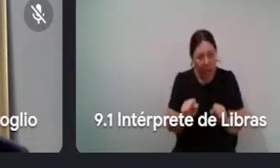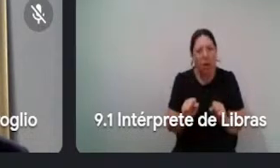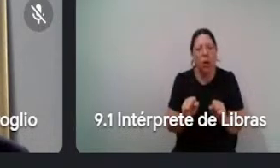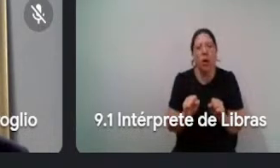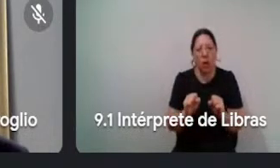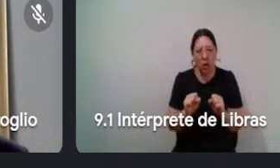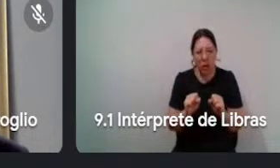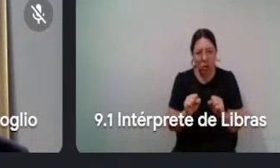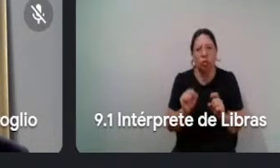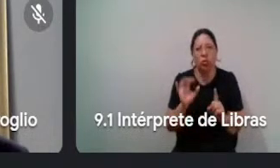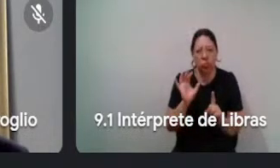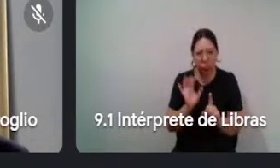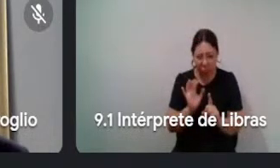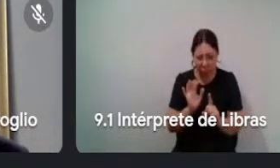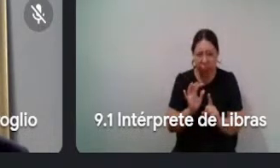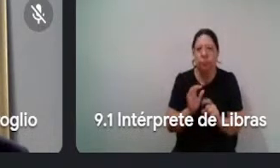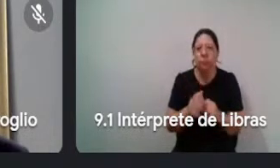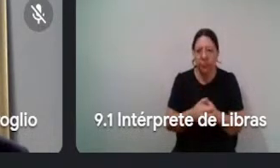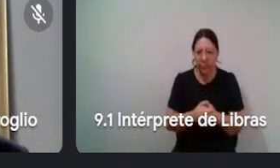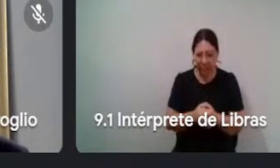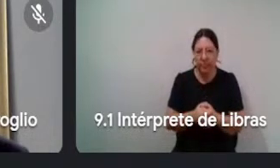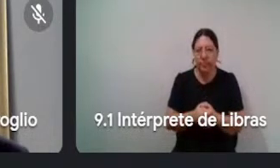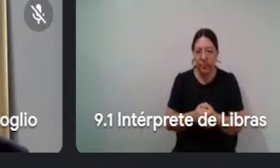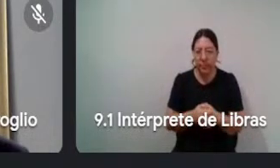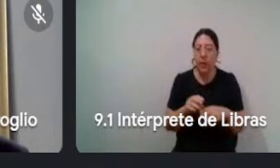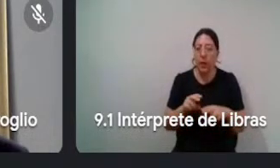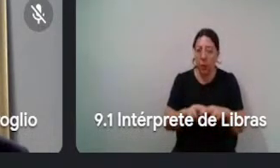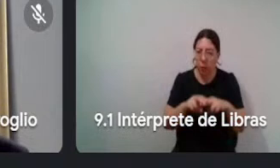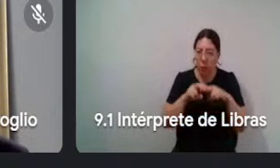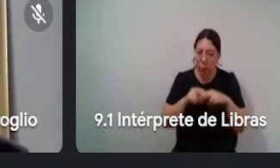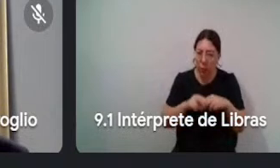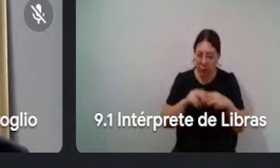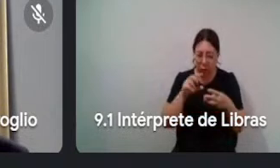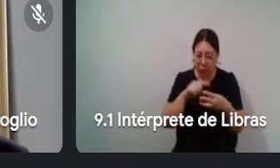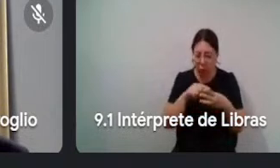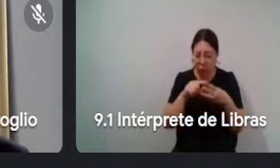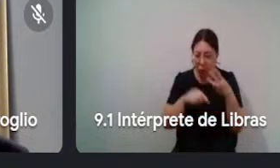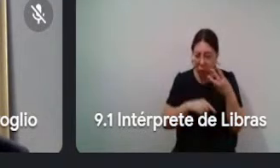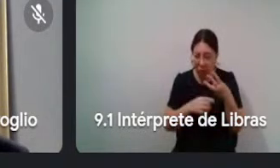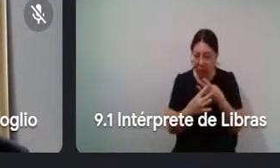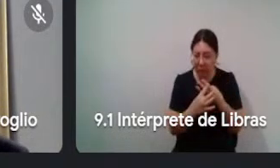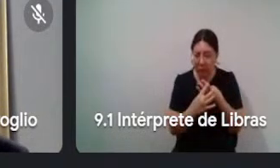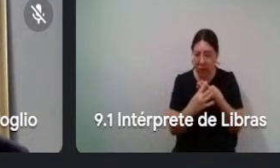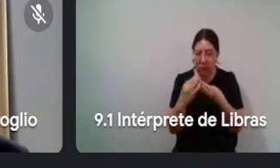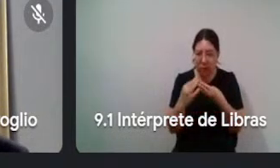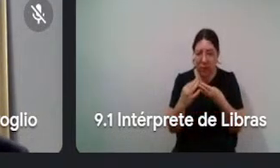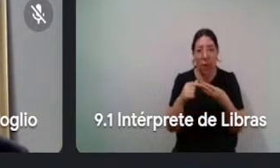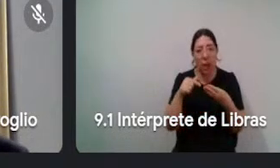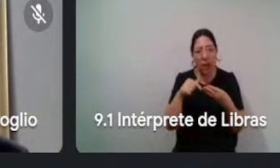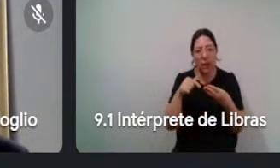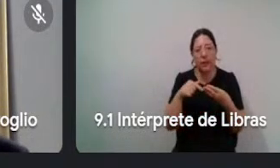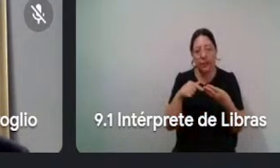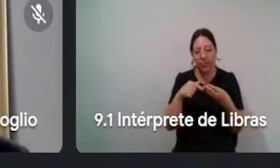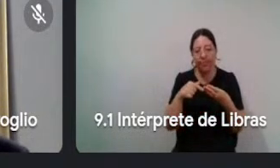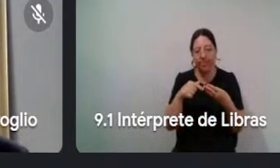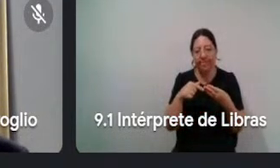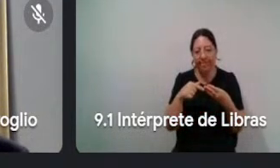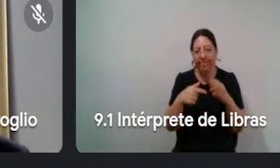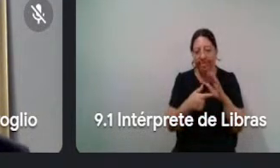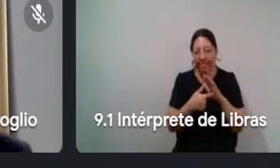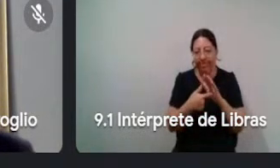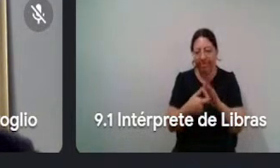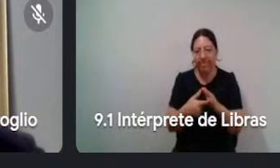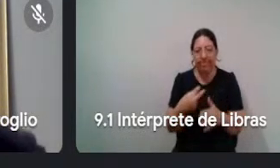impropriedades, nos conduzem à desaprovação destas. E é entendimento desta